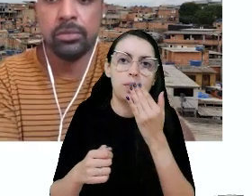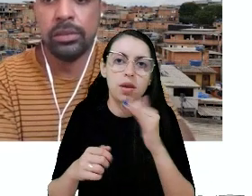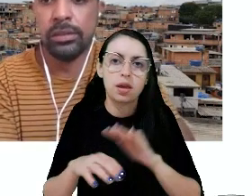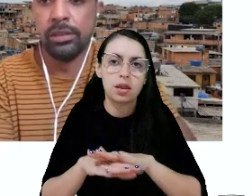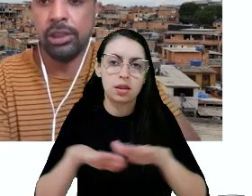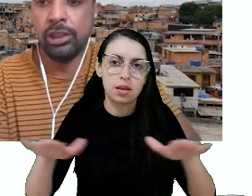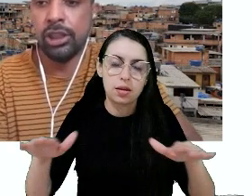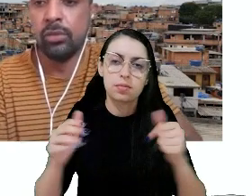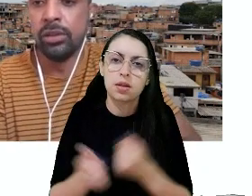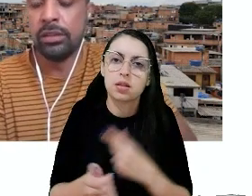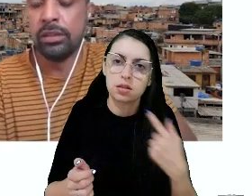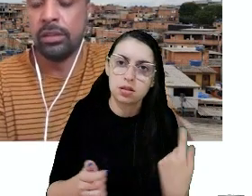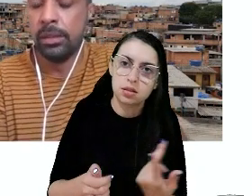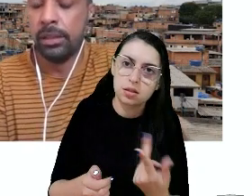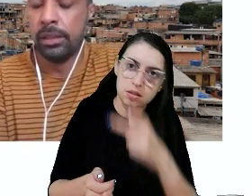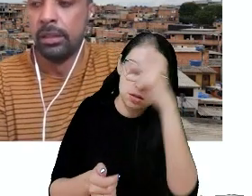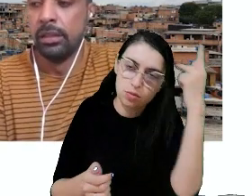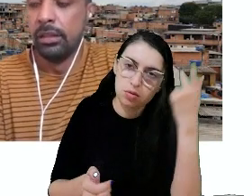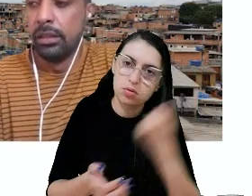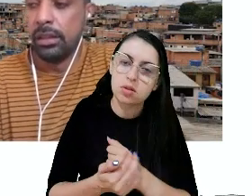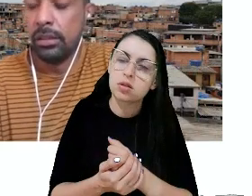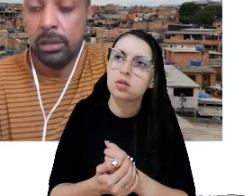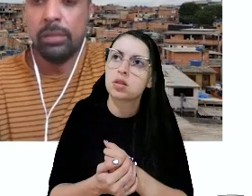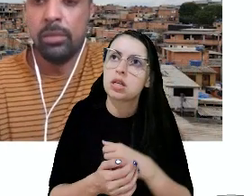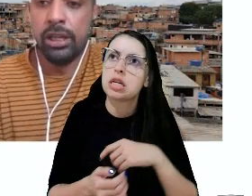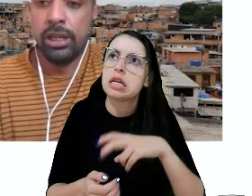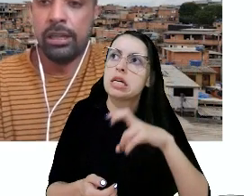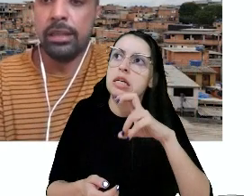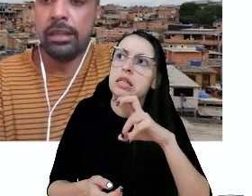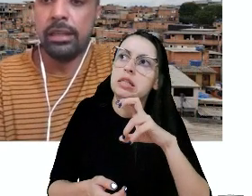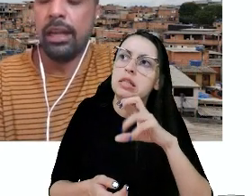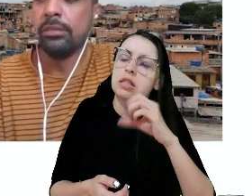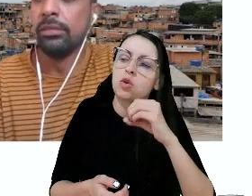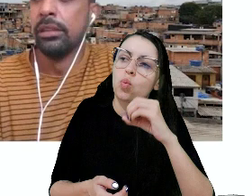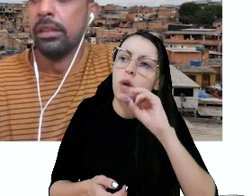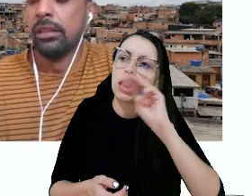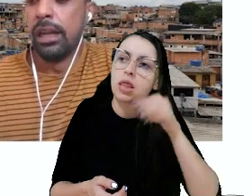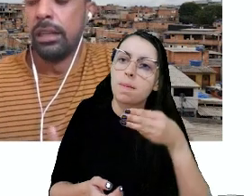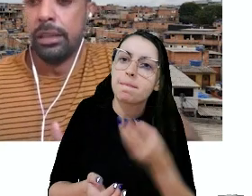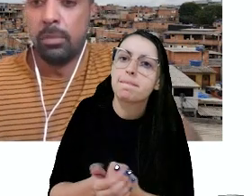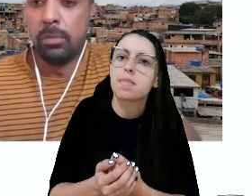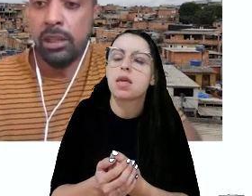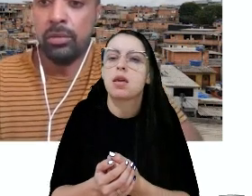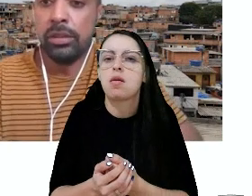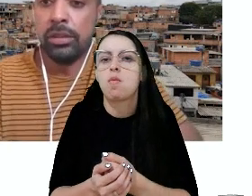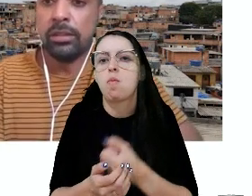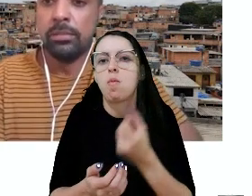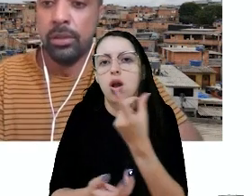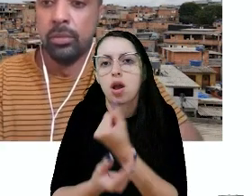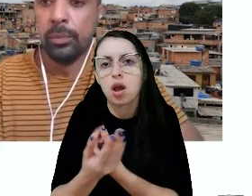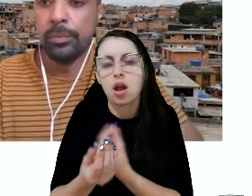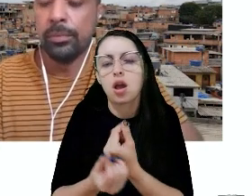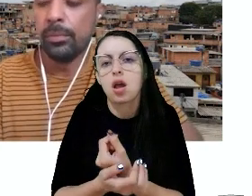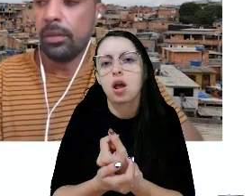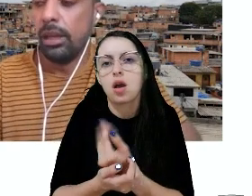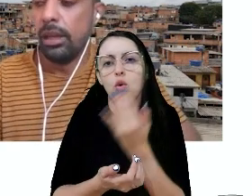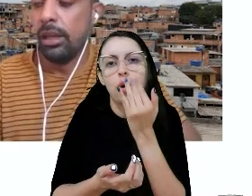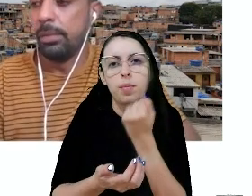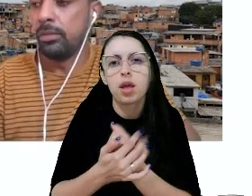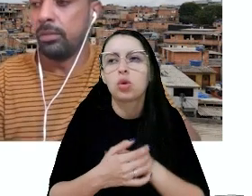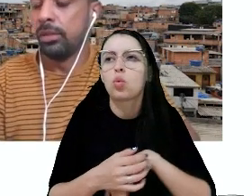mesa dessas pessoas. A gente chegou na nossa campanha a 50 milhões de reais arrecadado, alimentando mais de 800